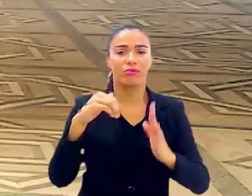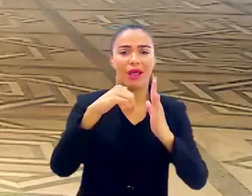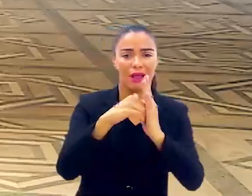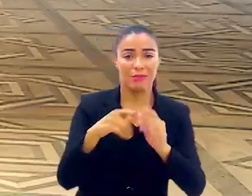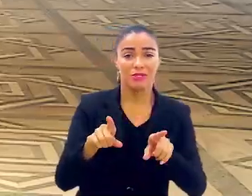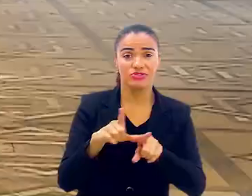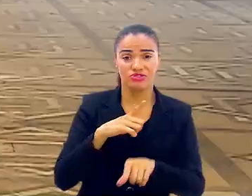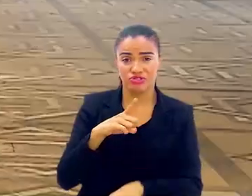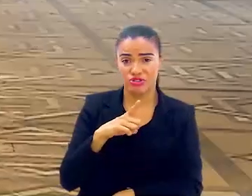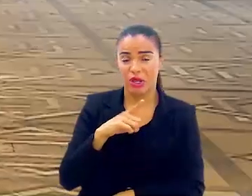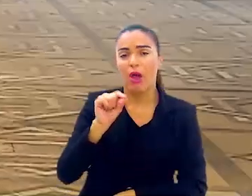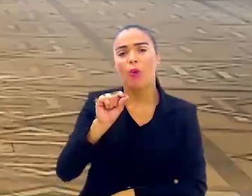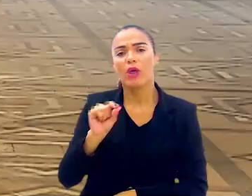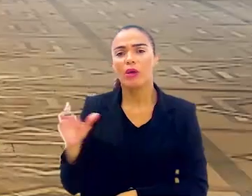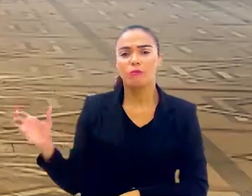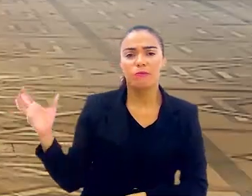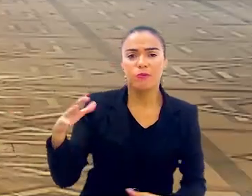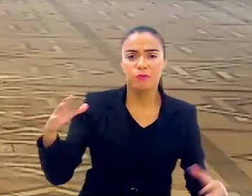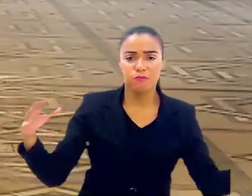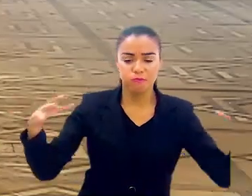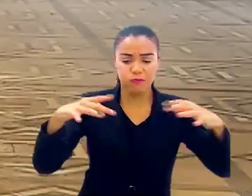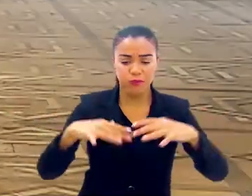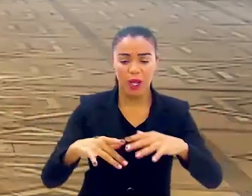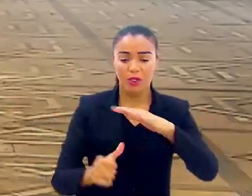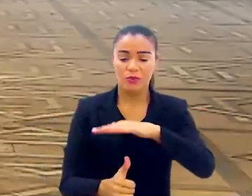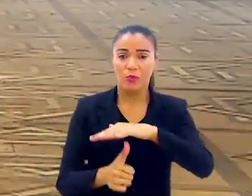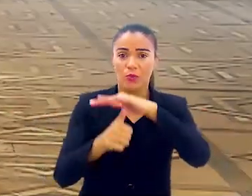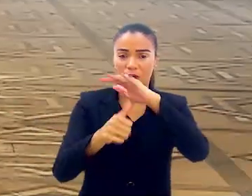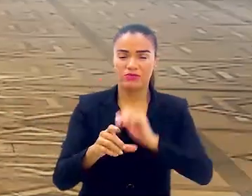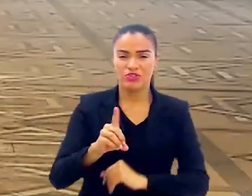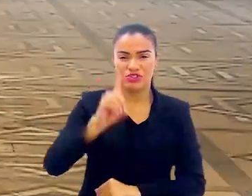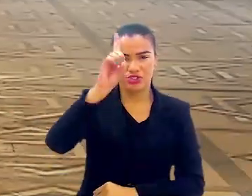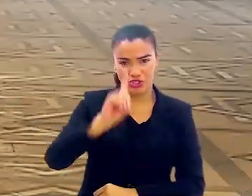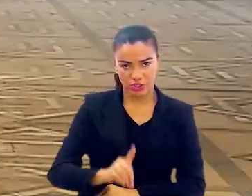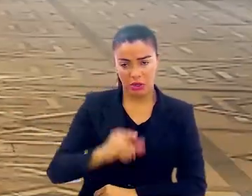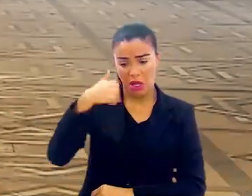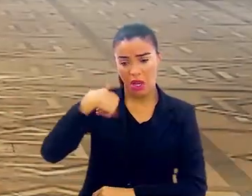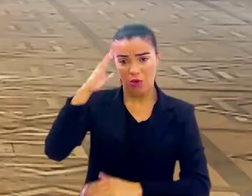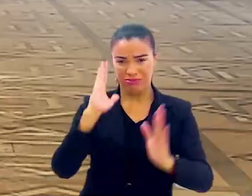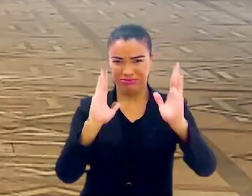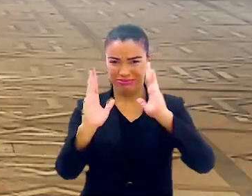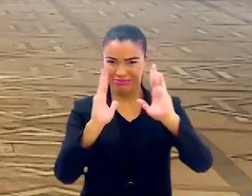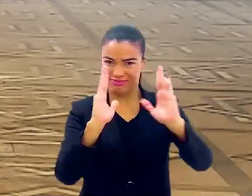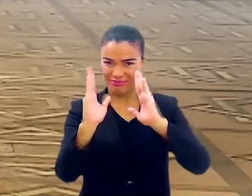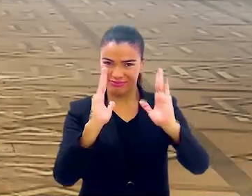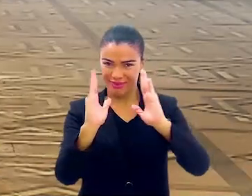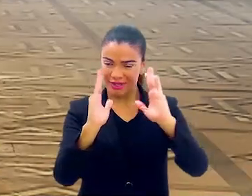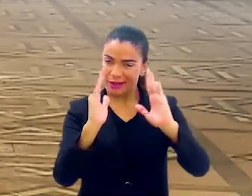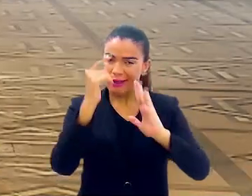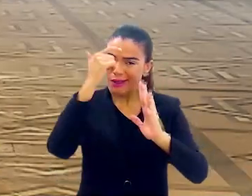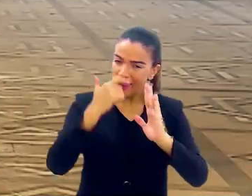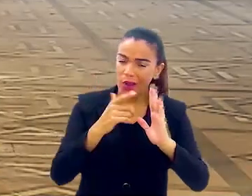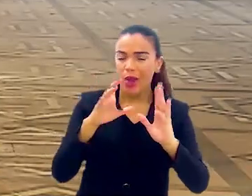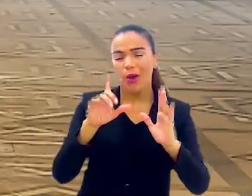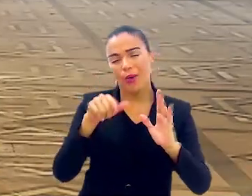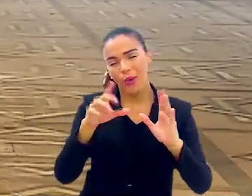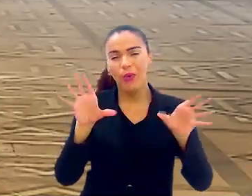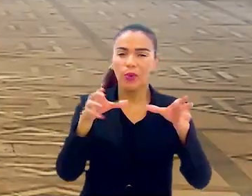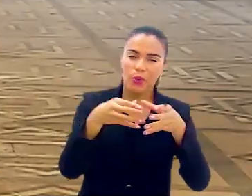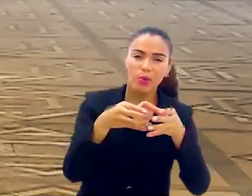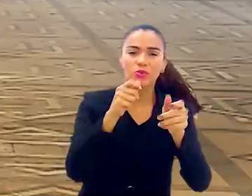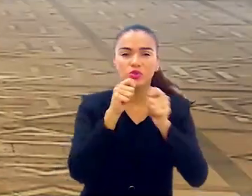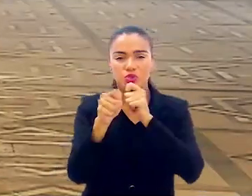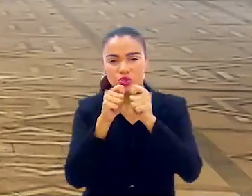na Câmara Federal, que era formado por uma diretoria, uma certa época, era um